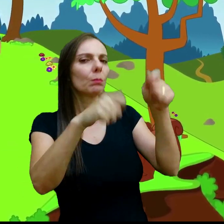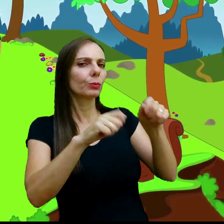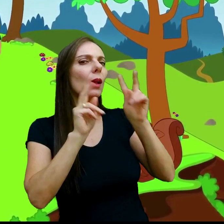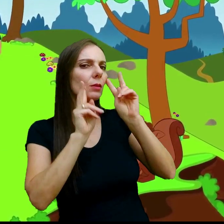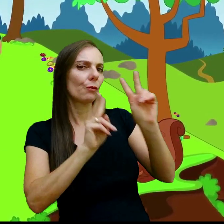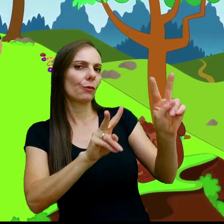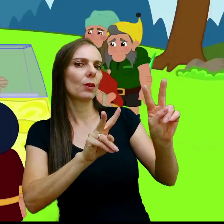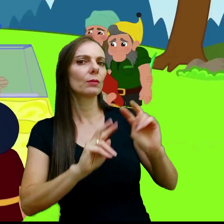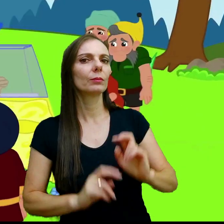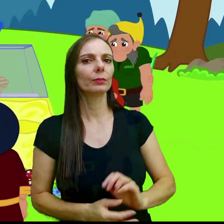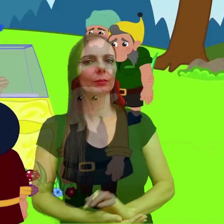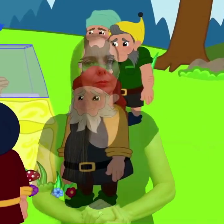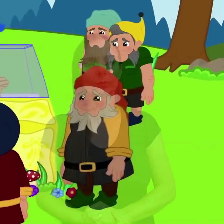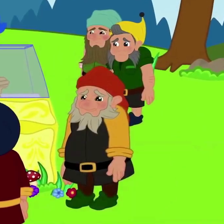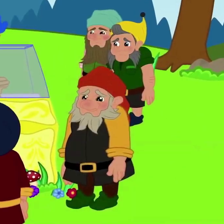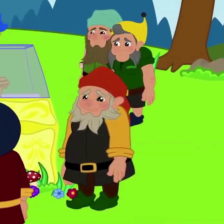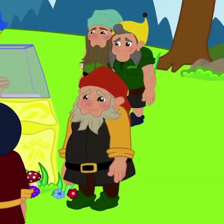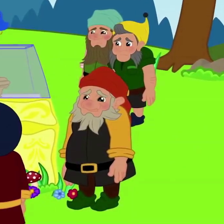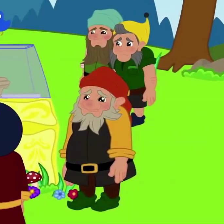da floresta pudessem ver.